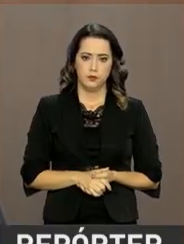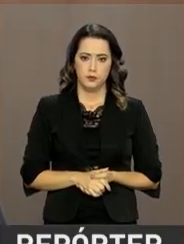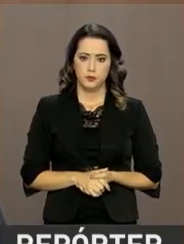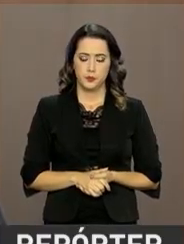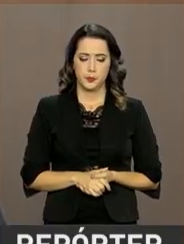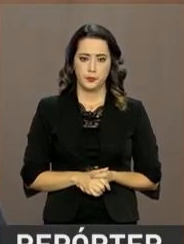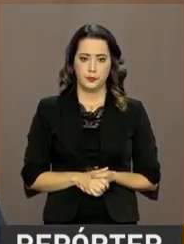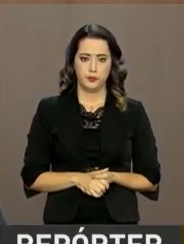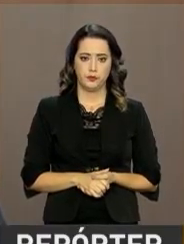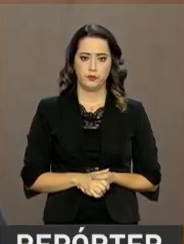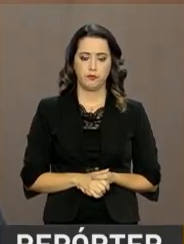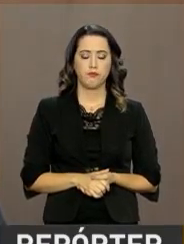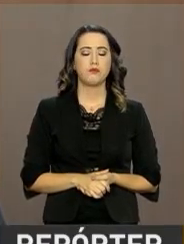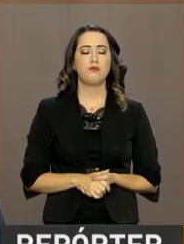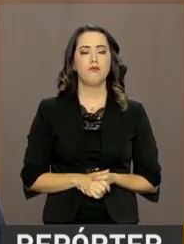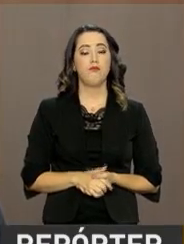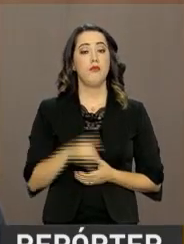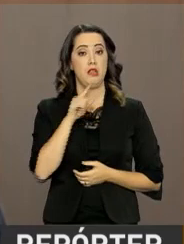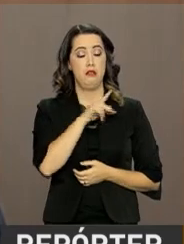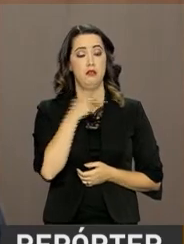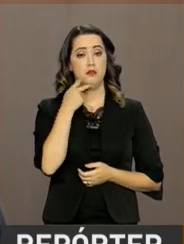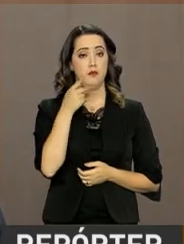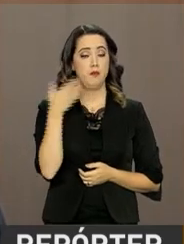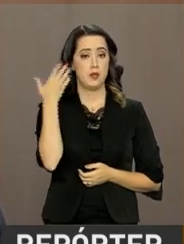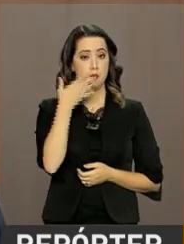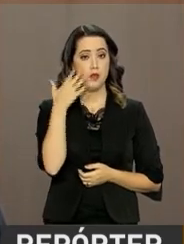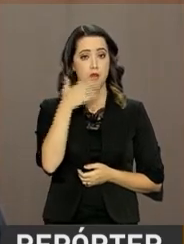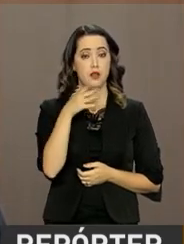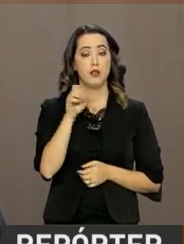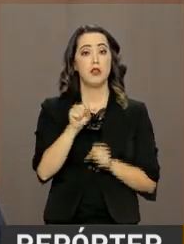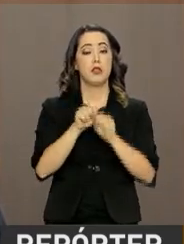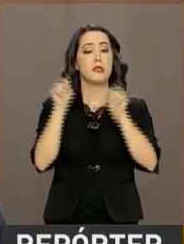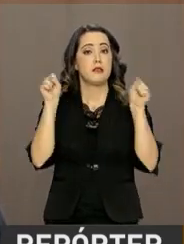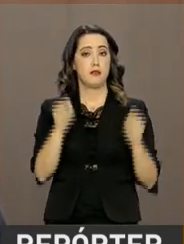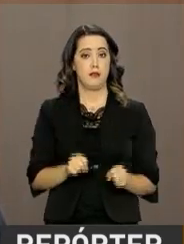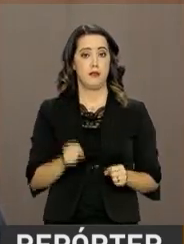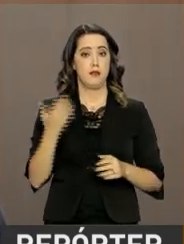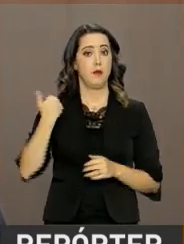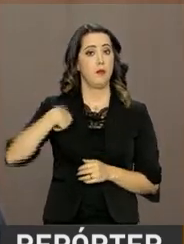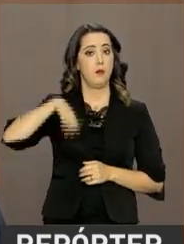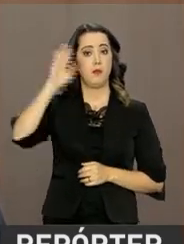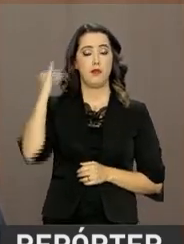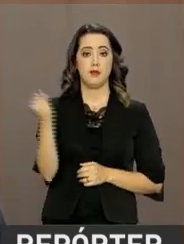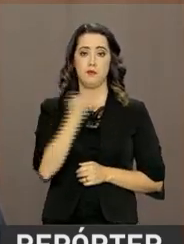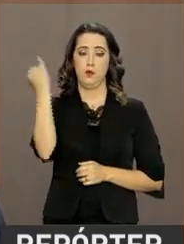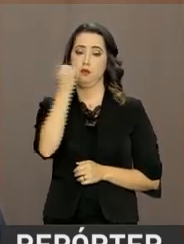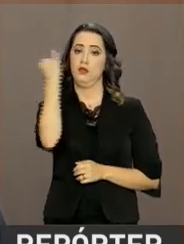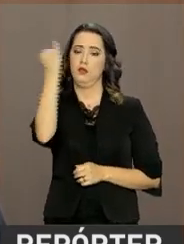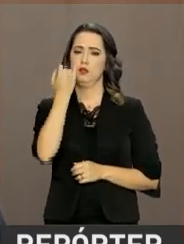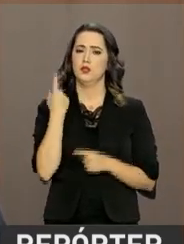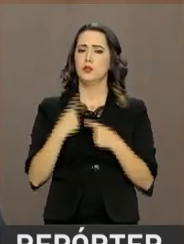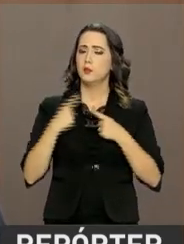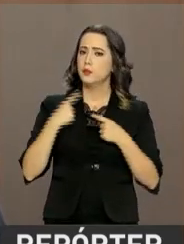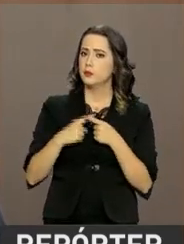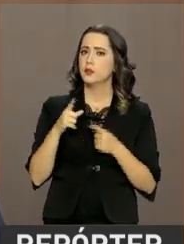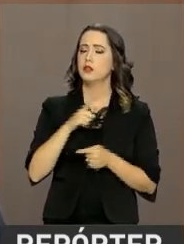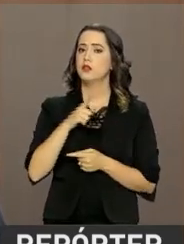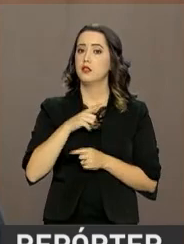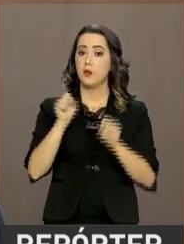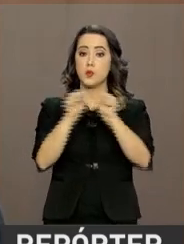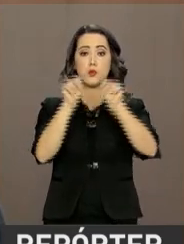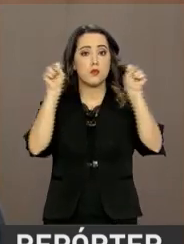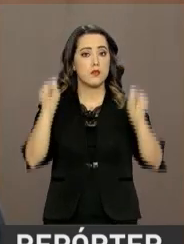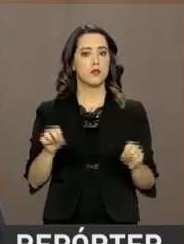esse é sem sombra de dúvida o maior passo dado no sentido de termos um sistema